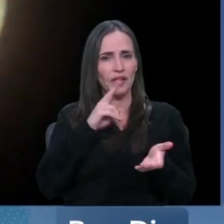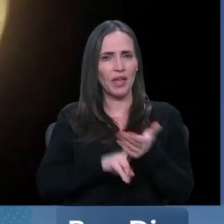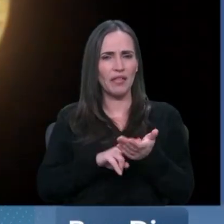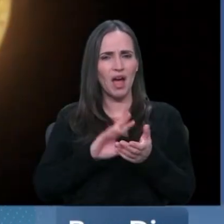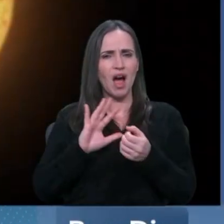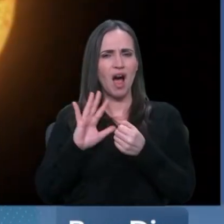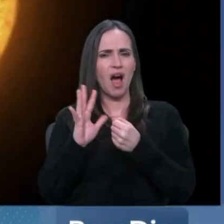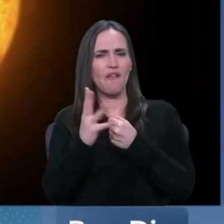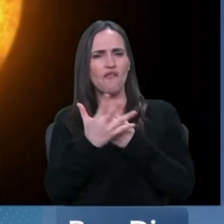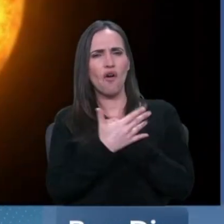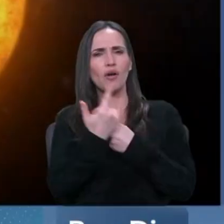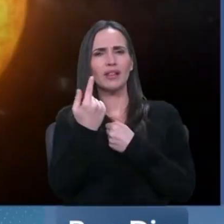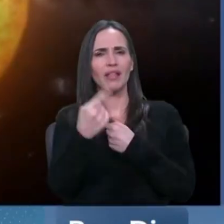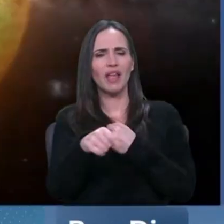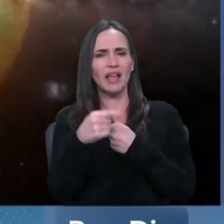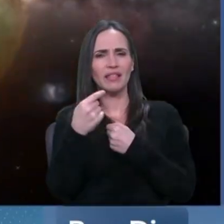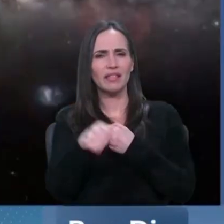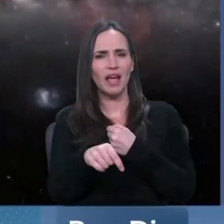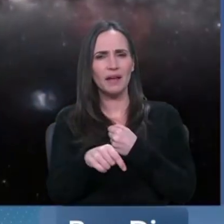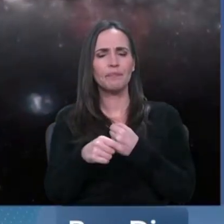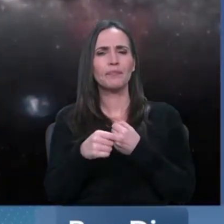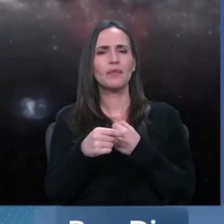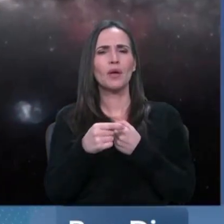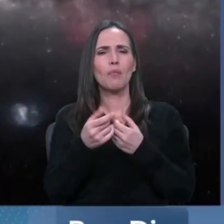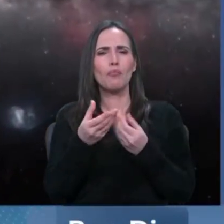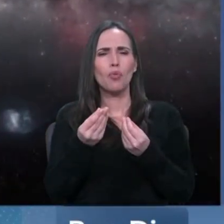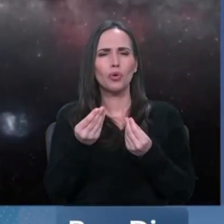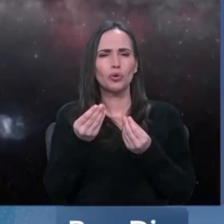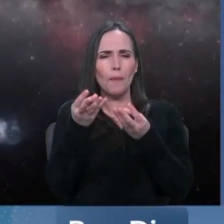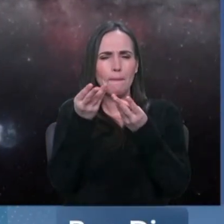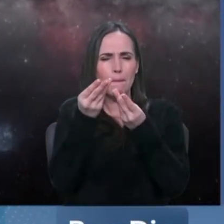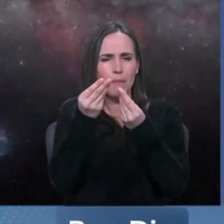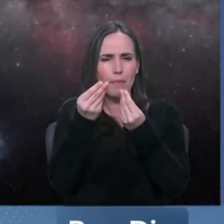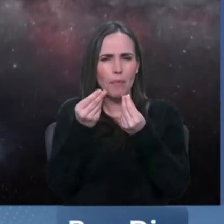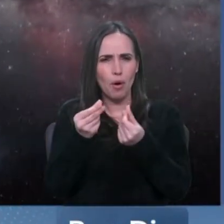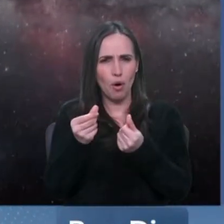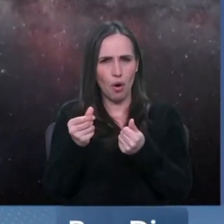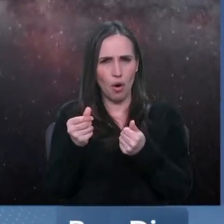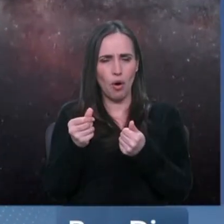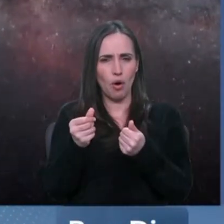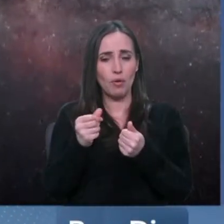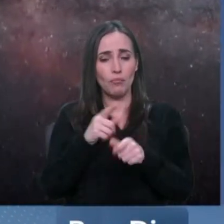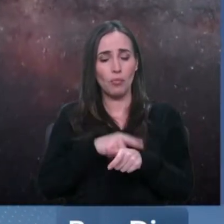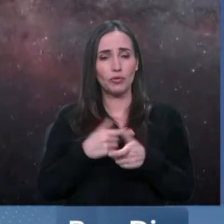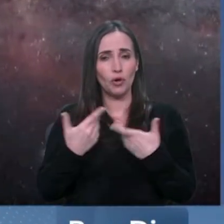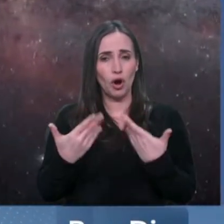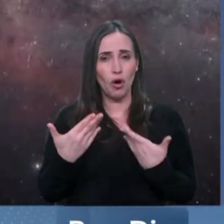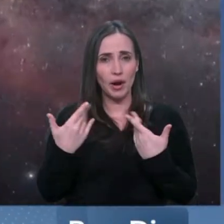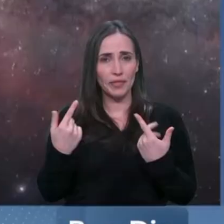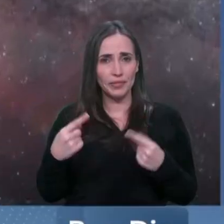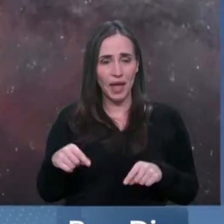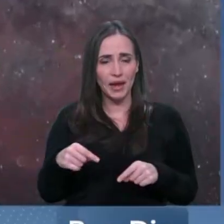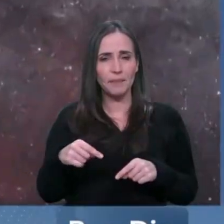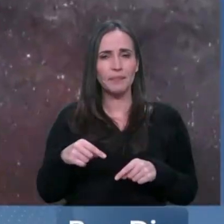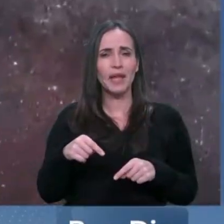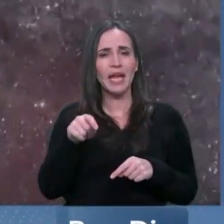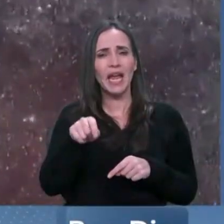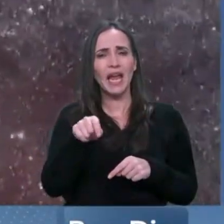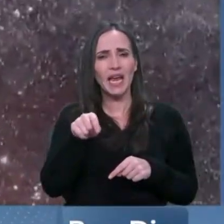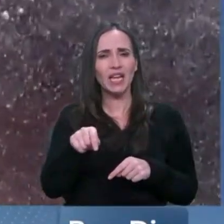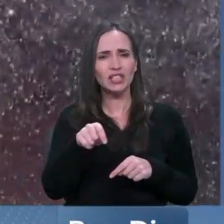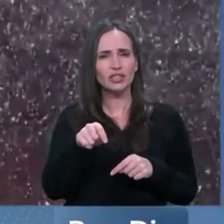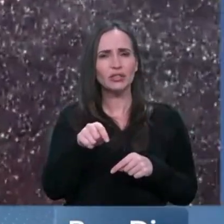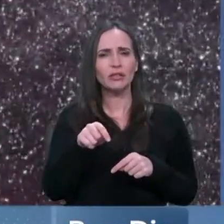um disco repleto de poeira que é fabricado nesta altura. E esta densidade deste disco não é